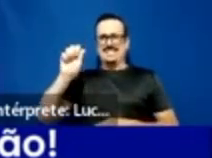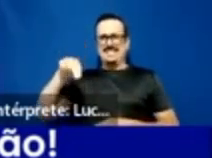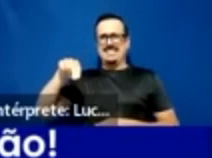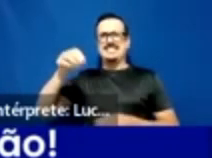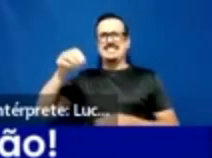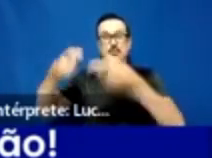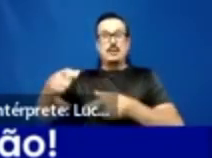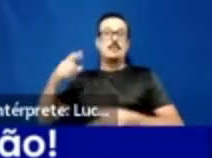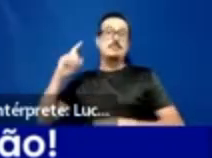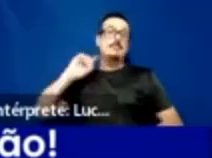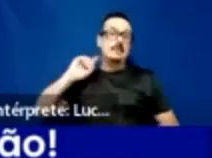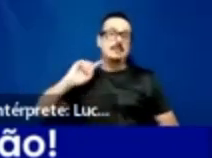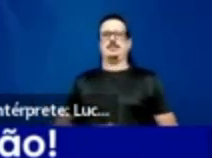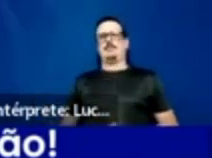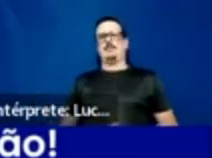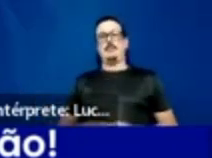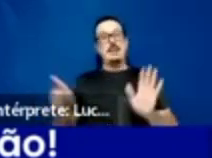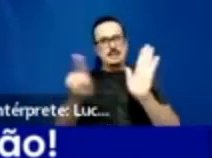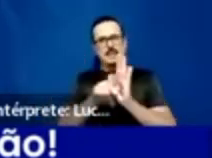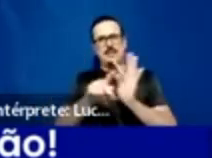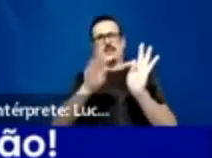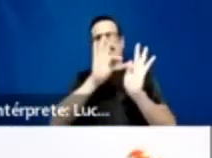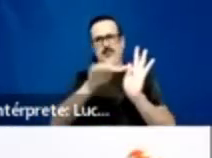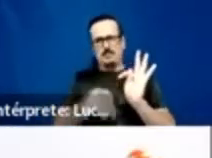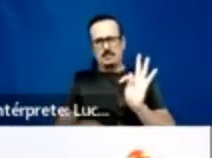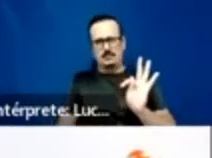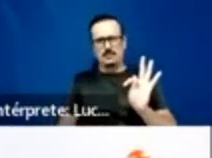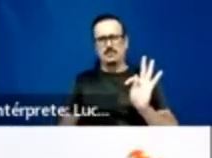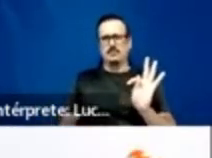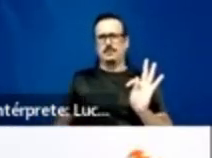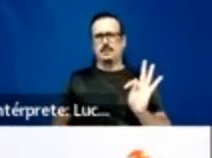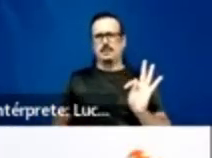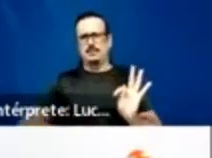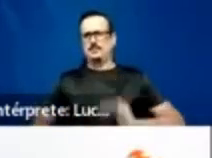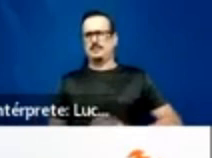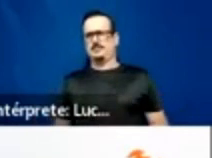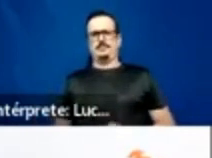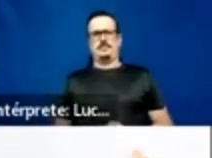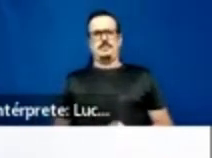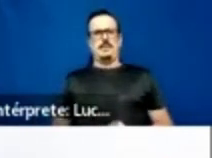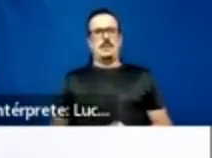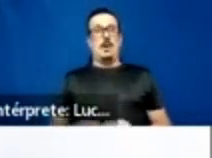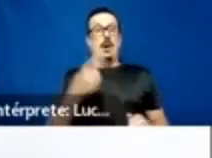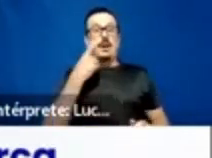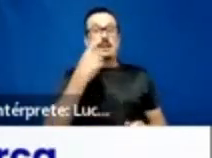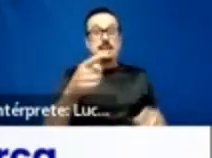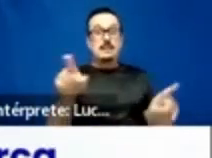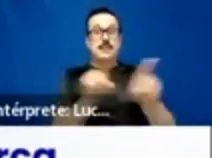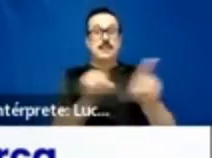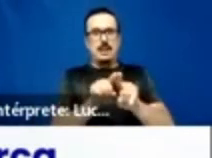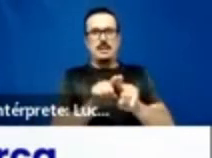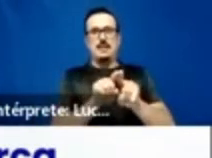própria, lá na cidade de Uberlândia, Minas Gerais. Estamos aí em mais de 20 países. Aqui está